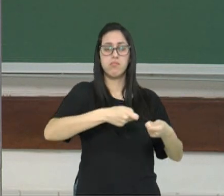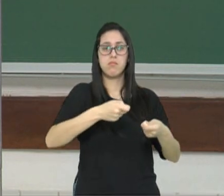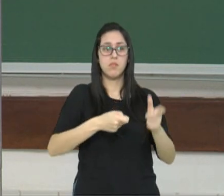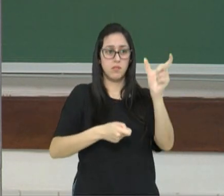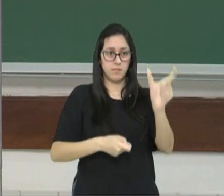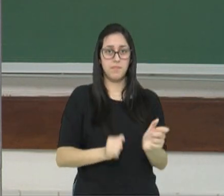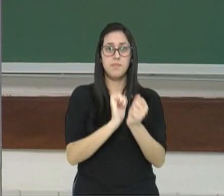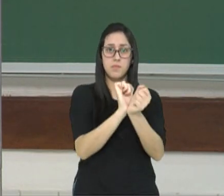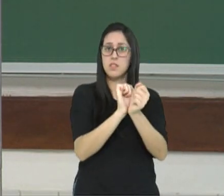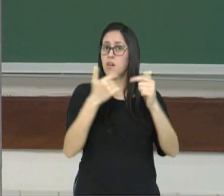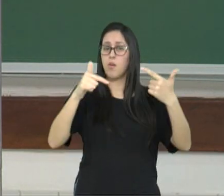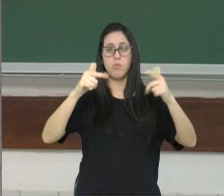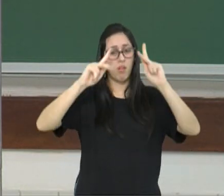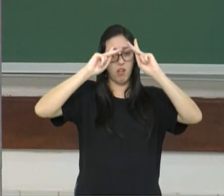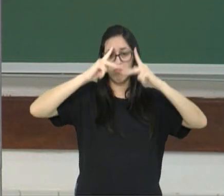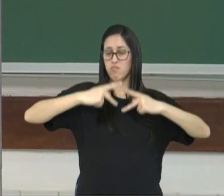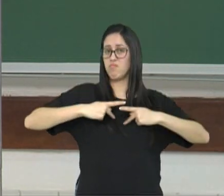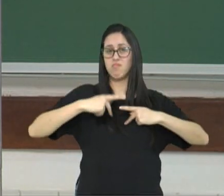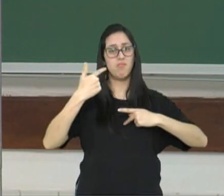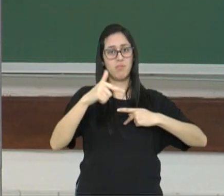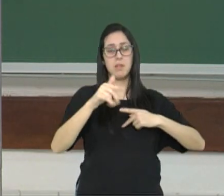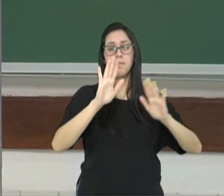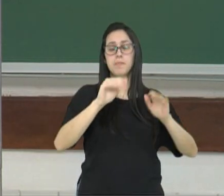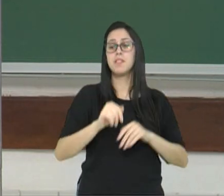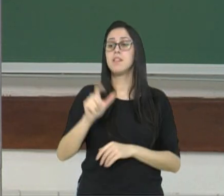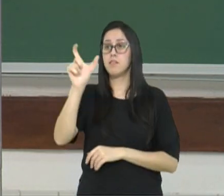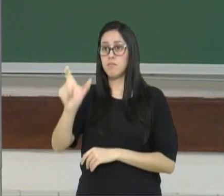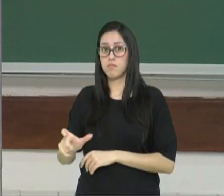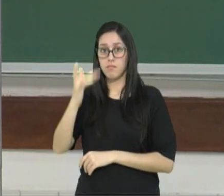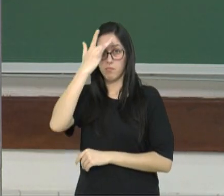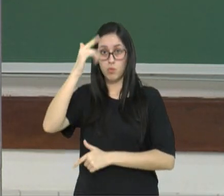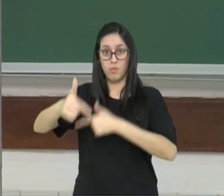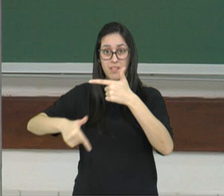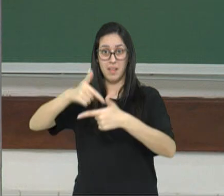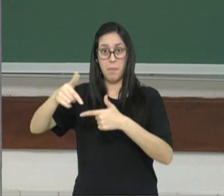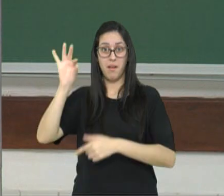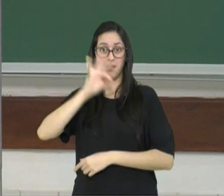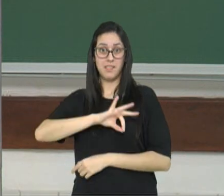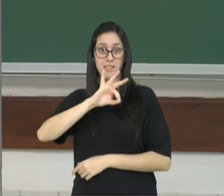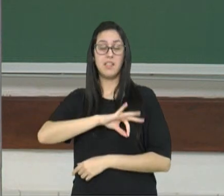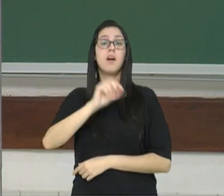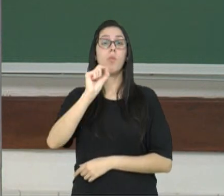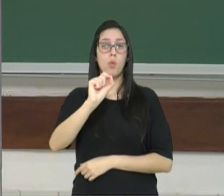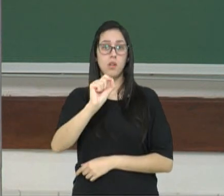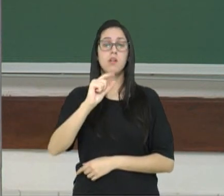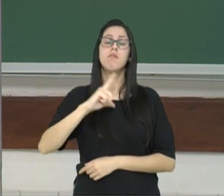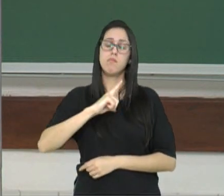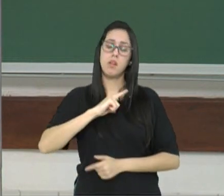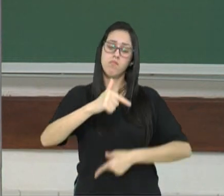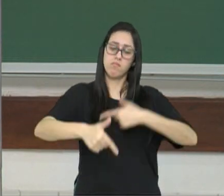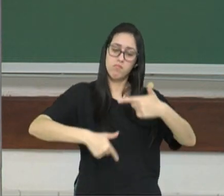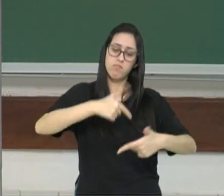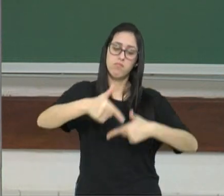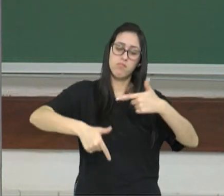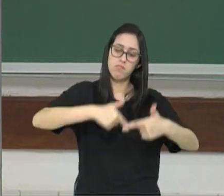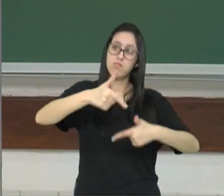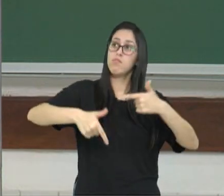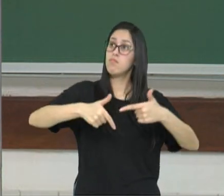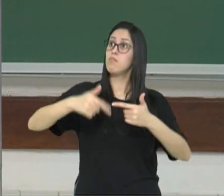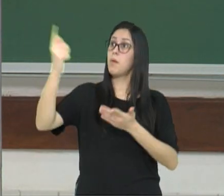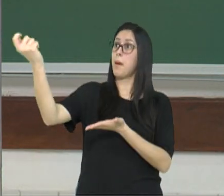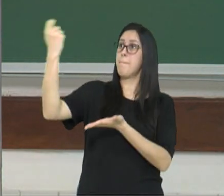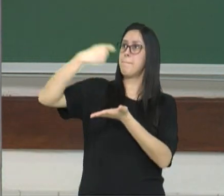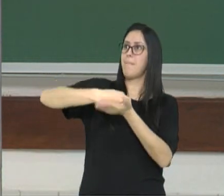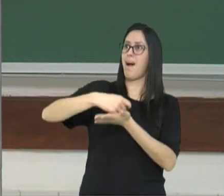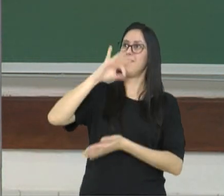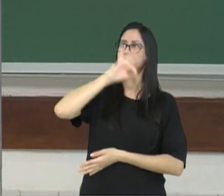trabalho. Enquanto na mão de obra assalariada, o trabalhador ele recebe em troca do seu